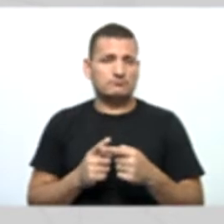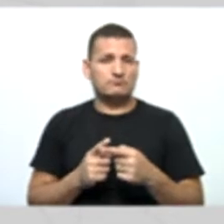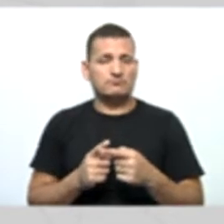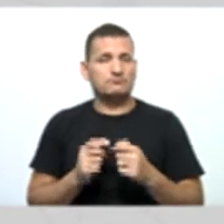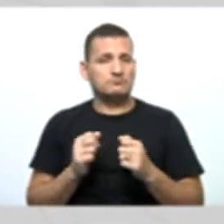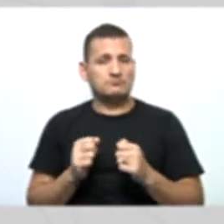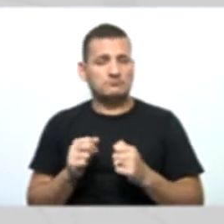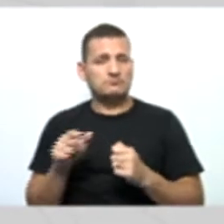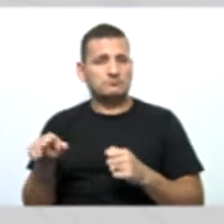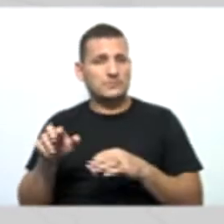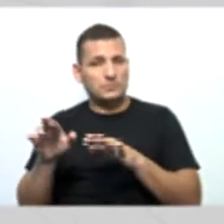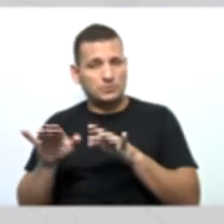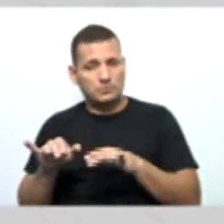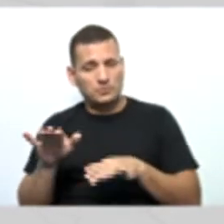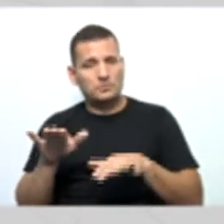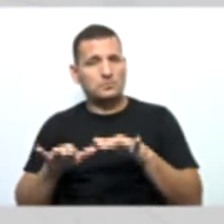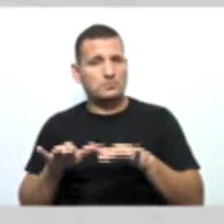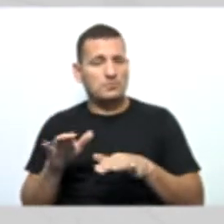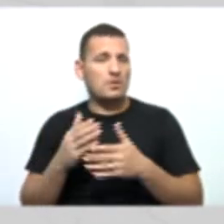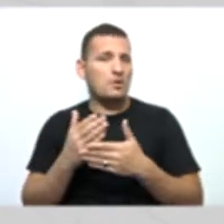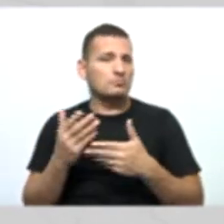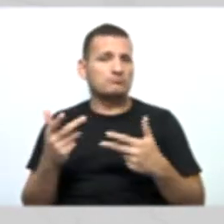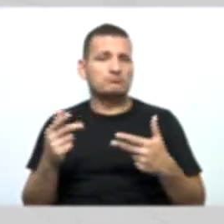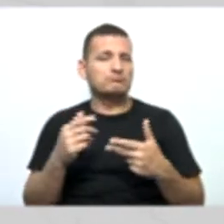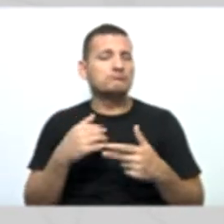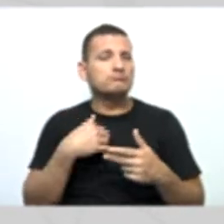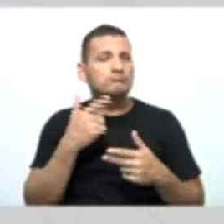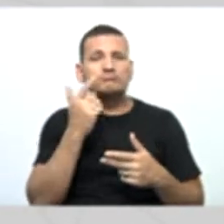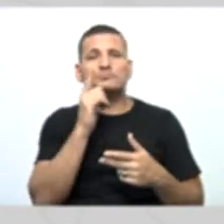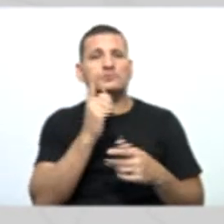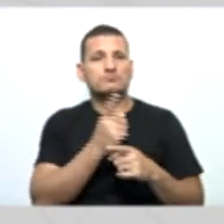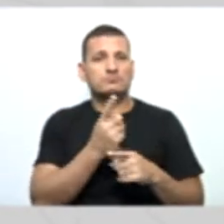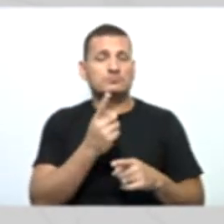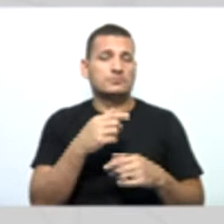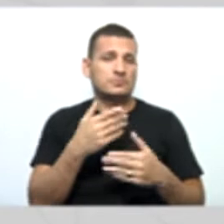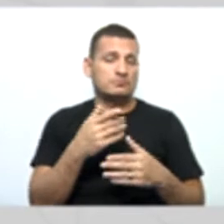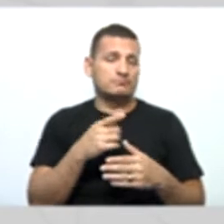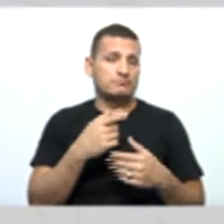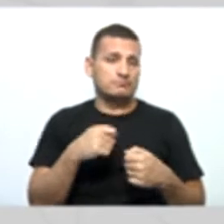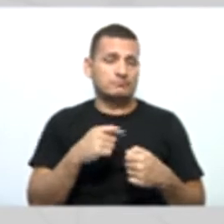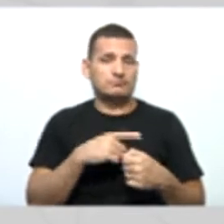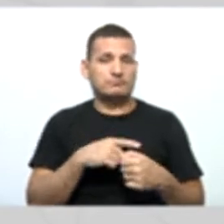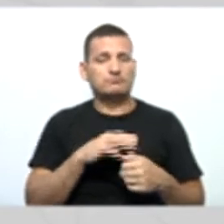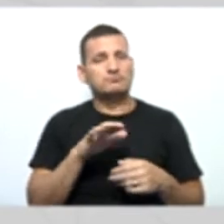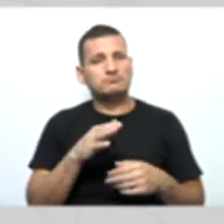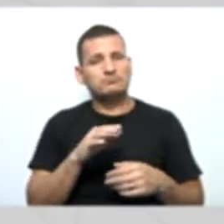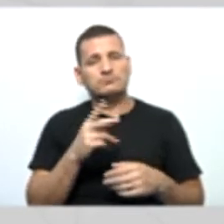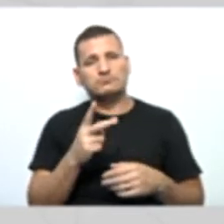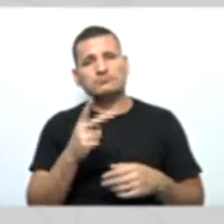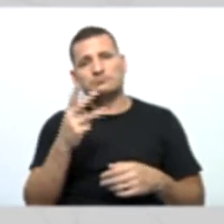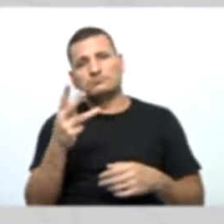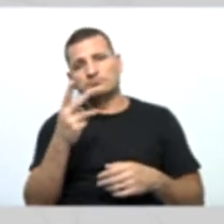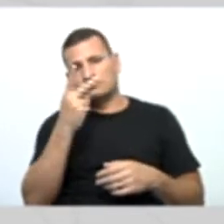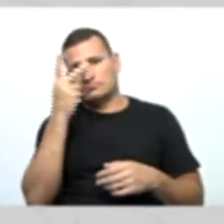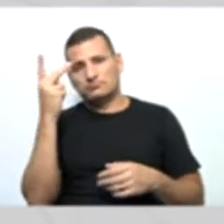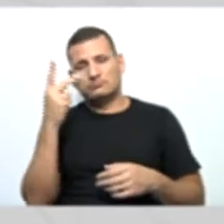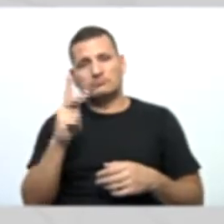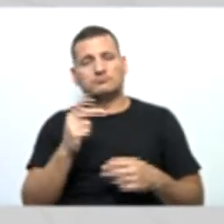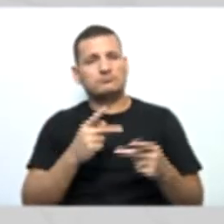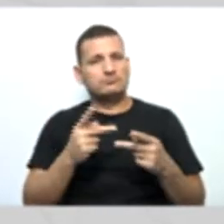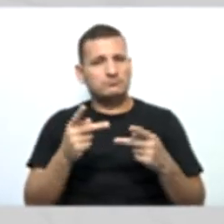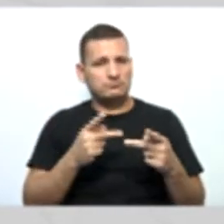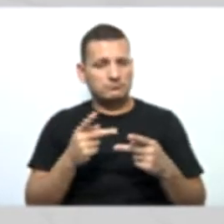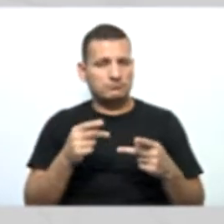consiga identificar. Então, tenha pelo menos umas 2, 3 pessoas no seu projeto. E vocês vão perceber que vai